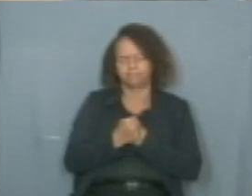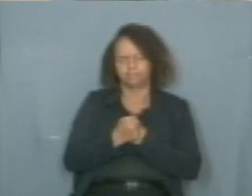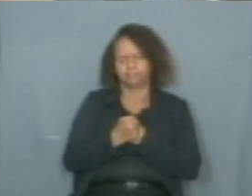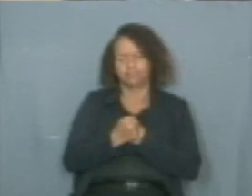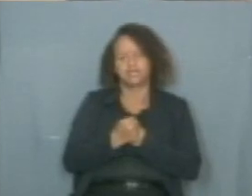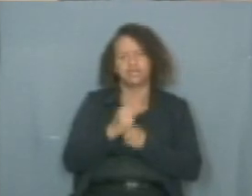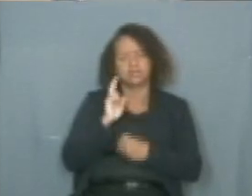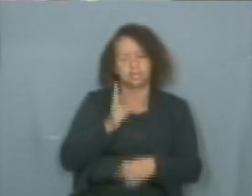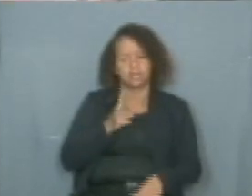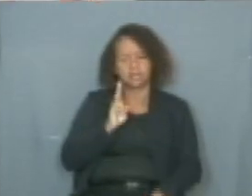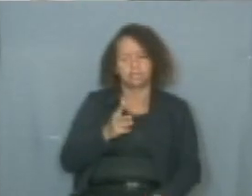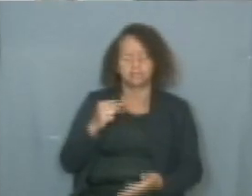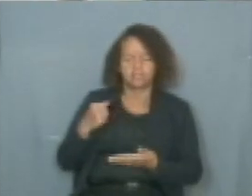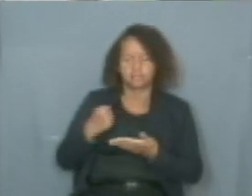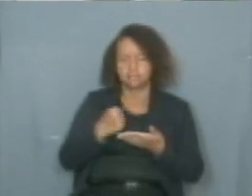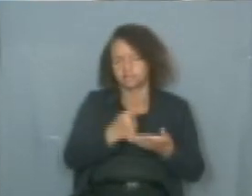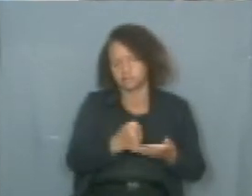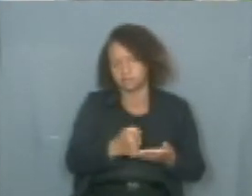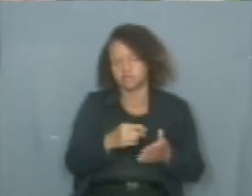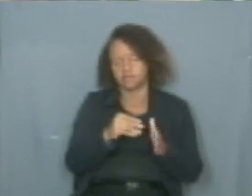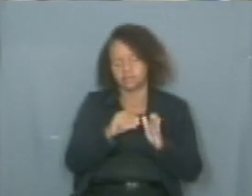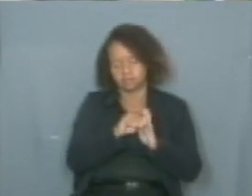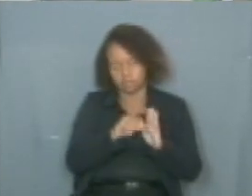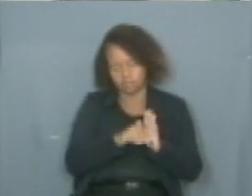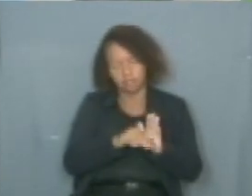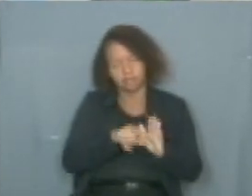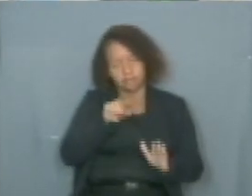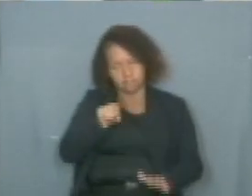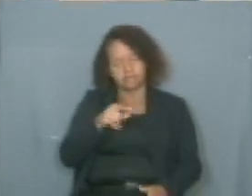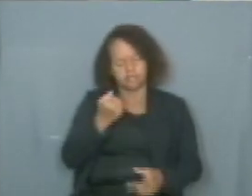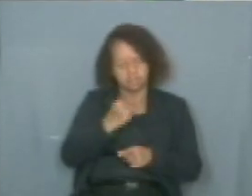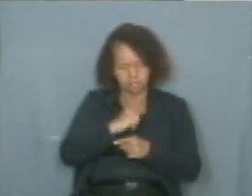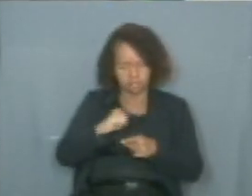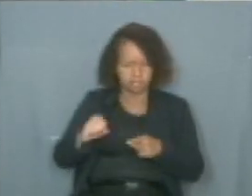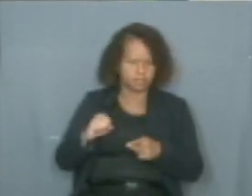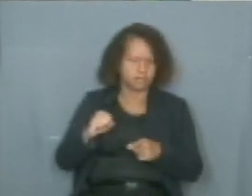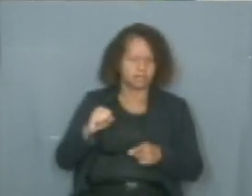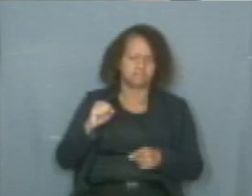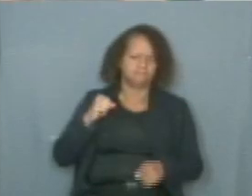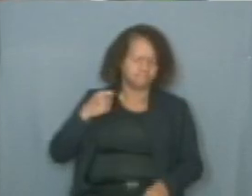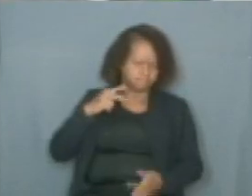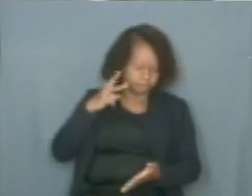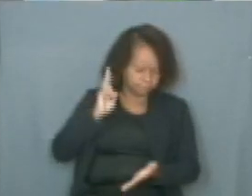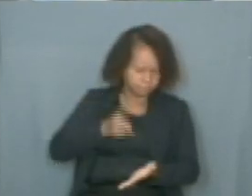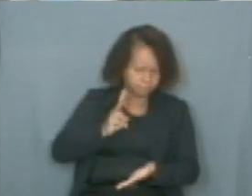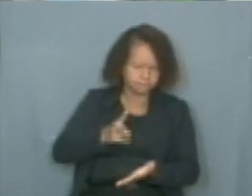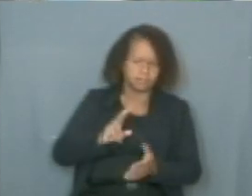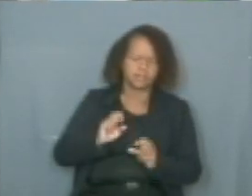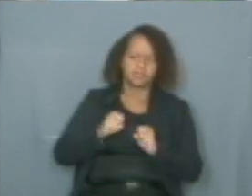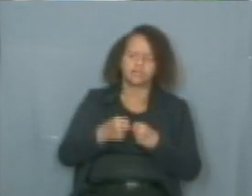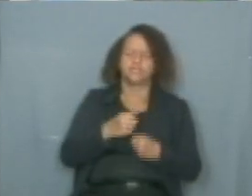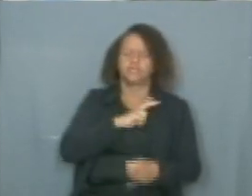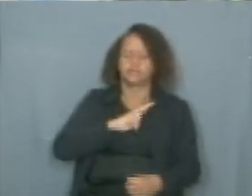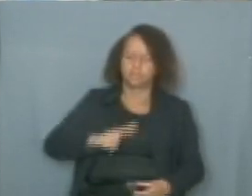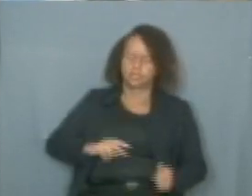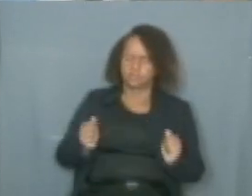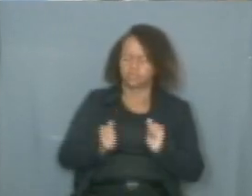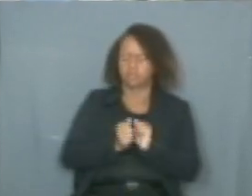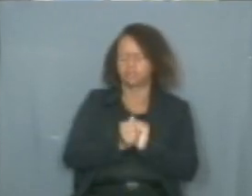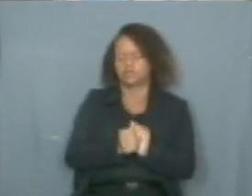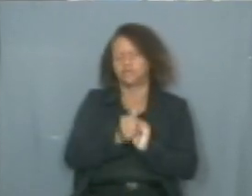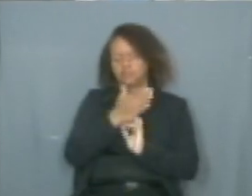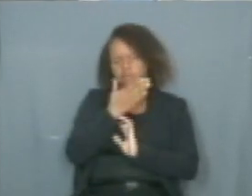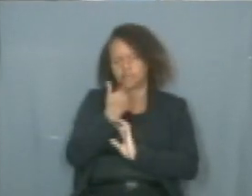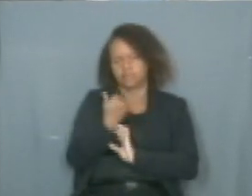gente busca ajudar pautas como essa. E eu sei que Vossa Excelência é uma defensora ativa dessa pauta, conta com o nosso mandato e a gente está sempre junto para